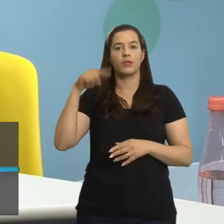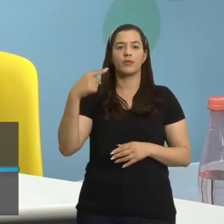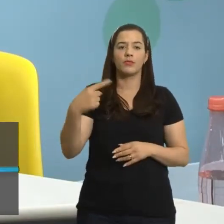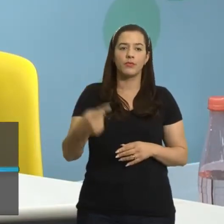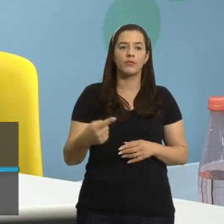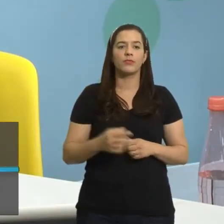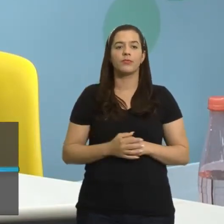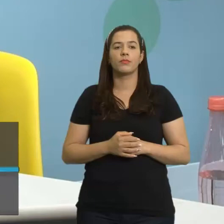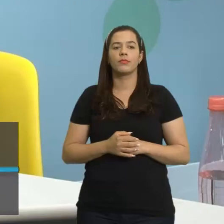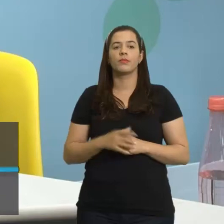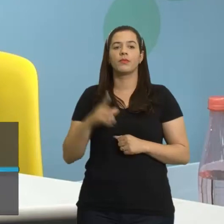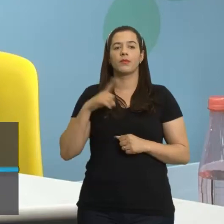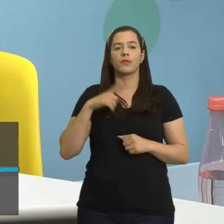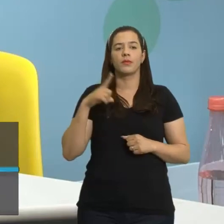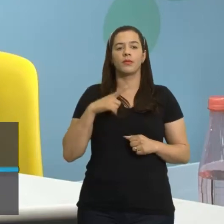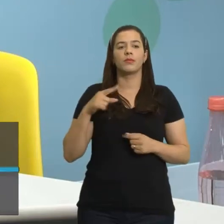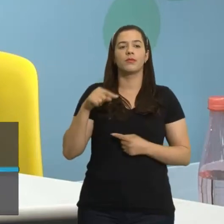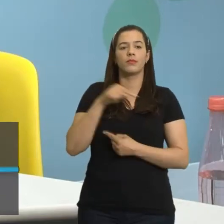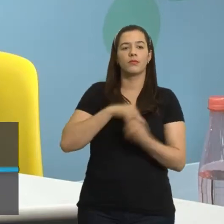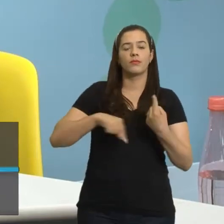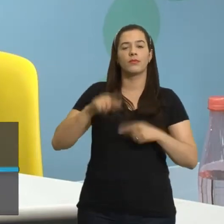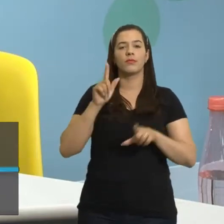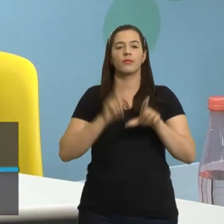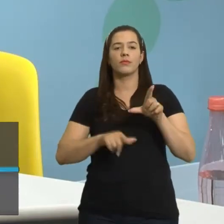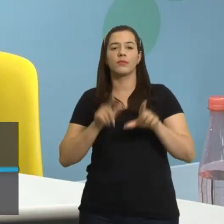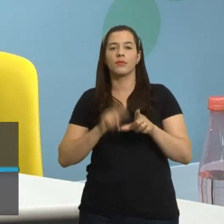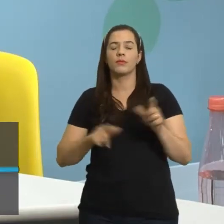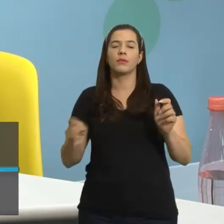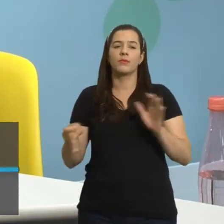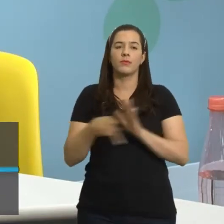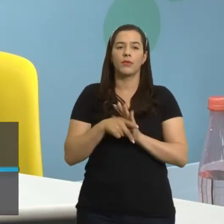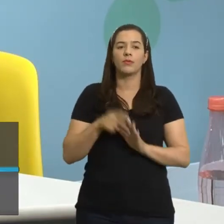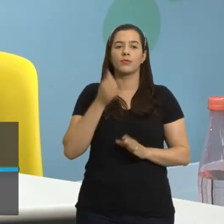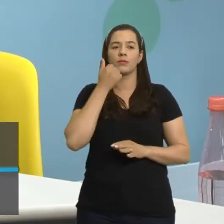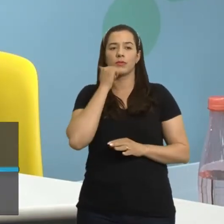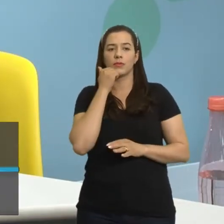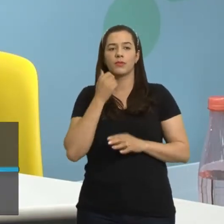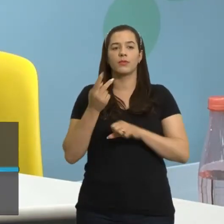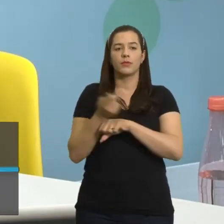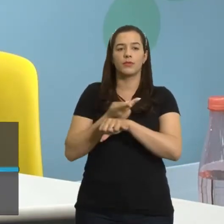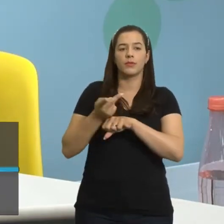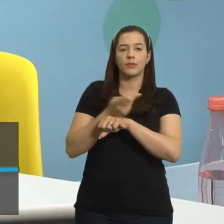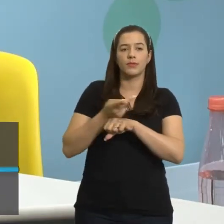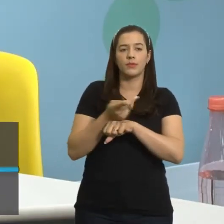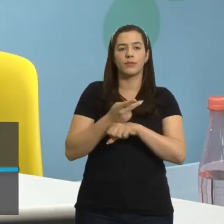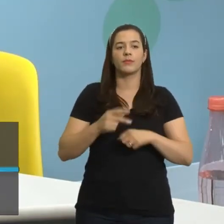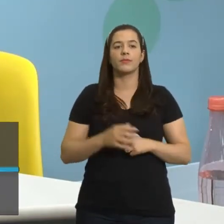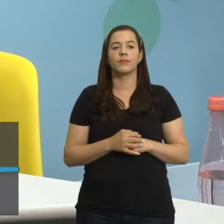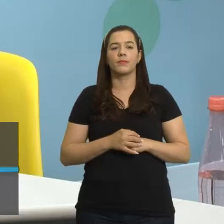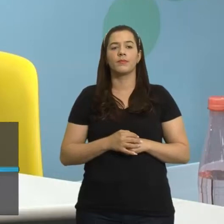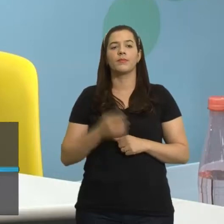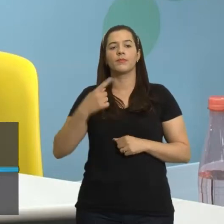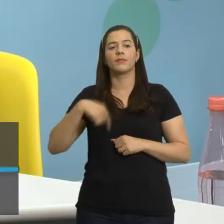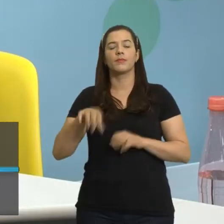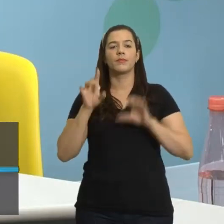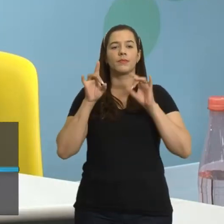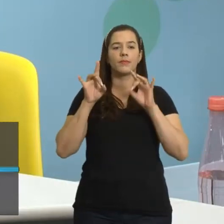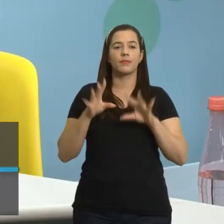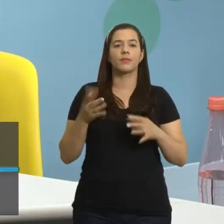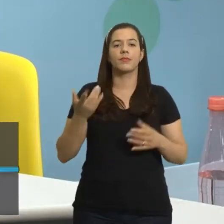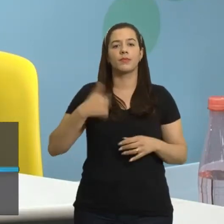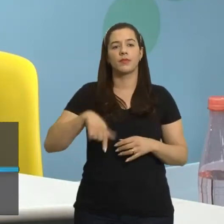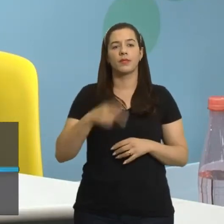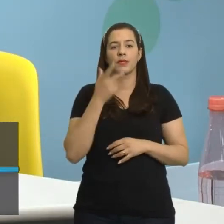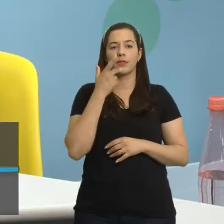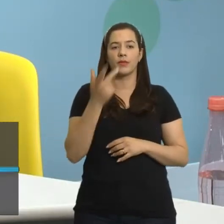que desenvolvam, né, um letramento científico, um desenvolvimento da investigação científica. Em especial, eu gostaria de destacar